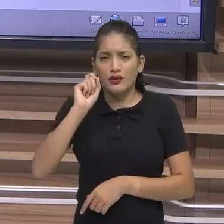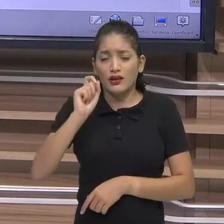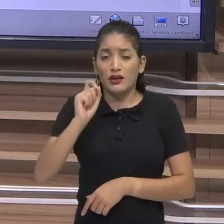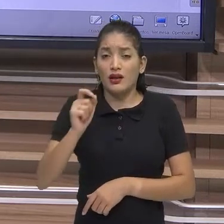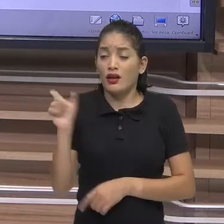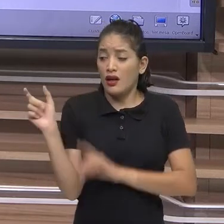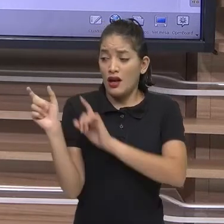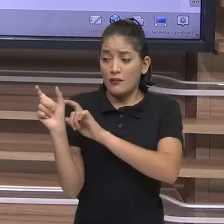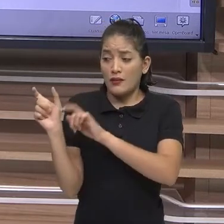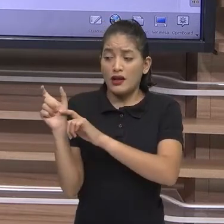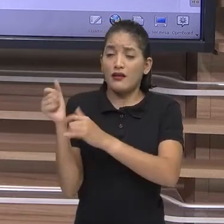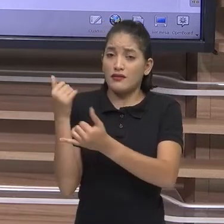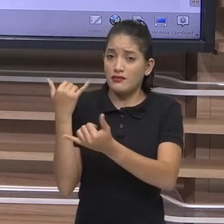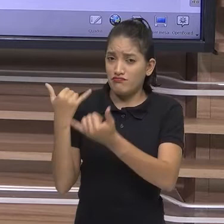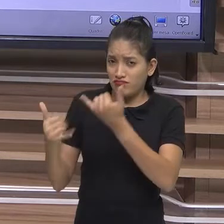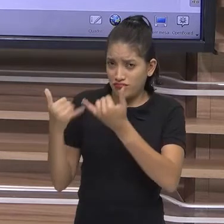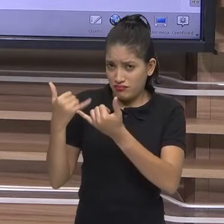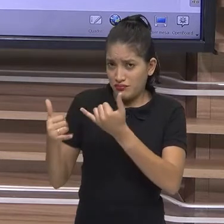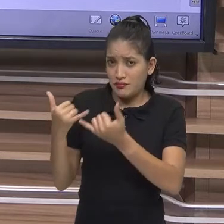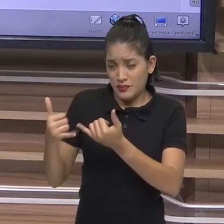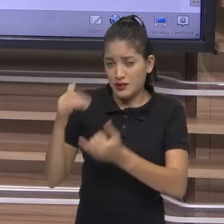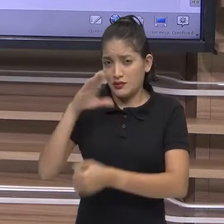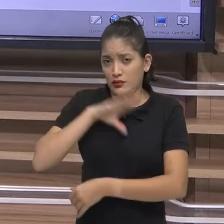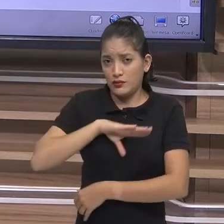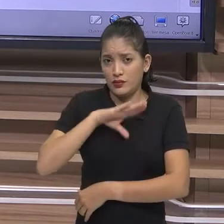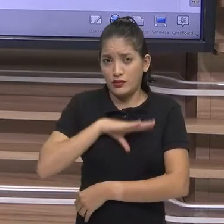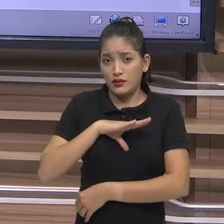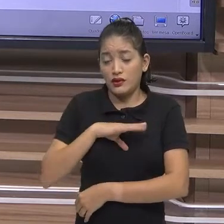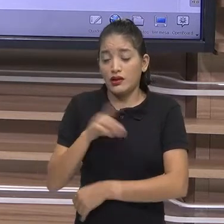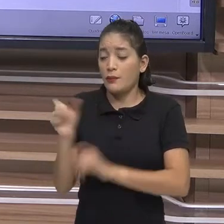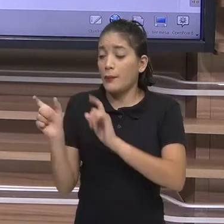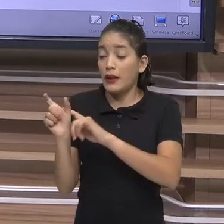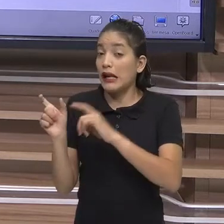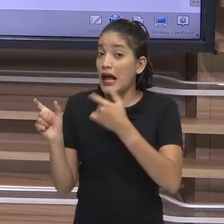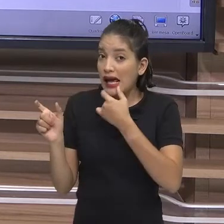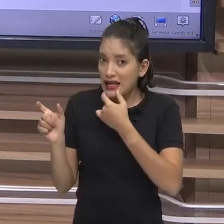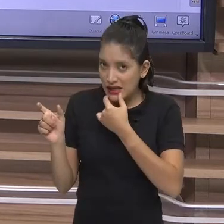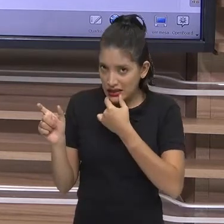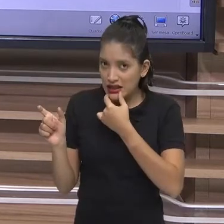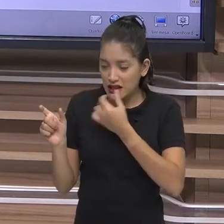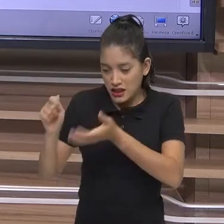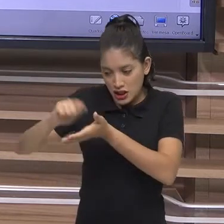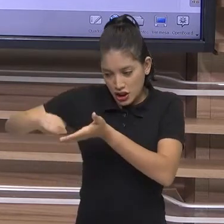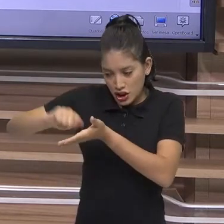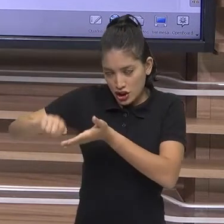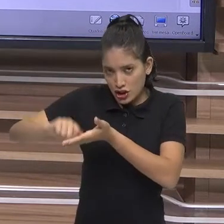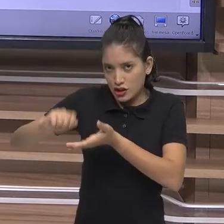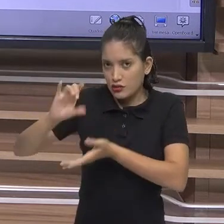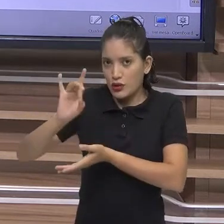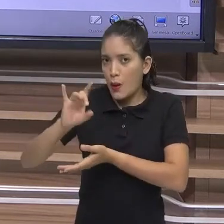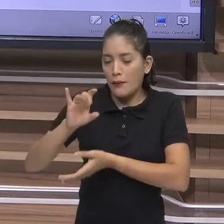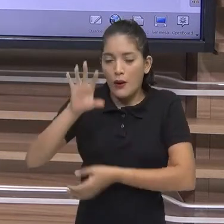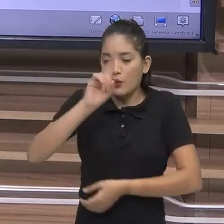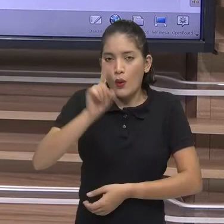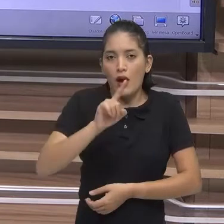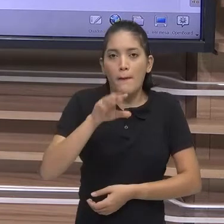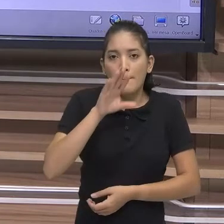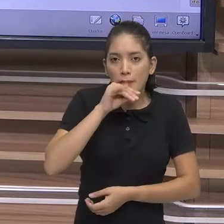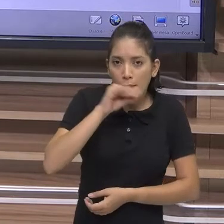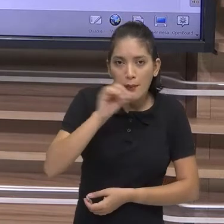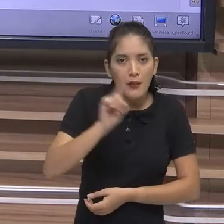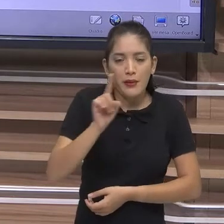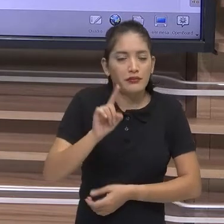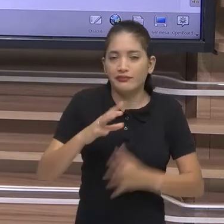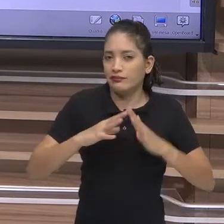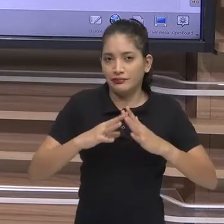palavras cognatas, que são aquelas palavras que estão em inglês, na escrita somente, não confundam com